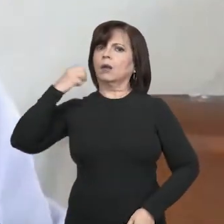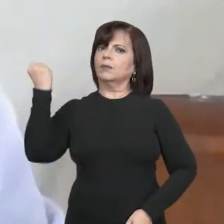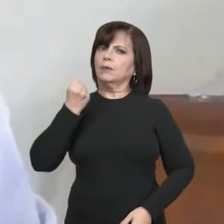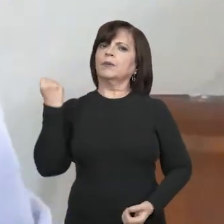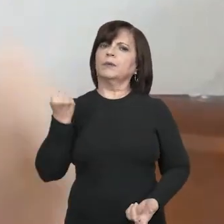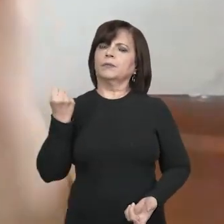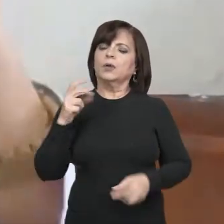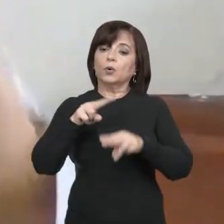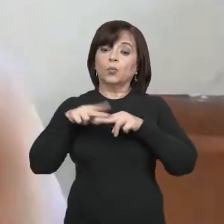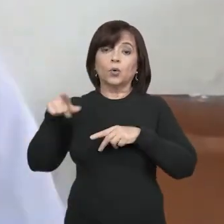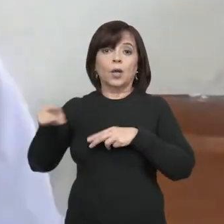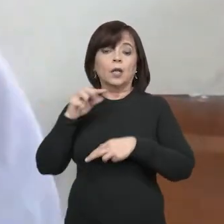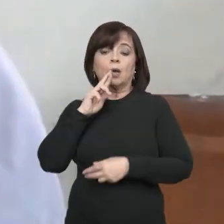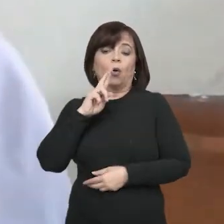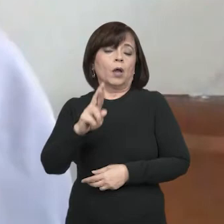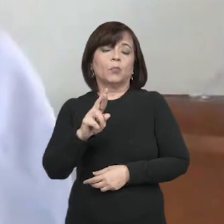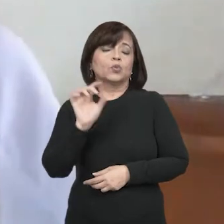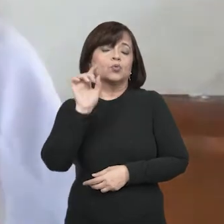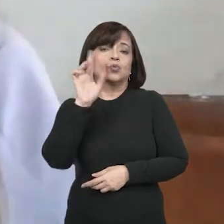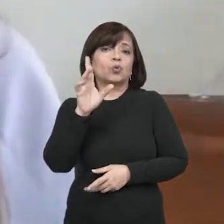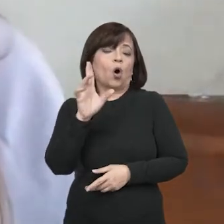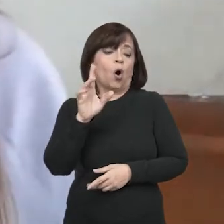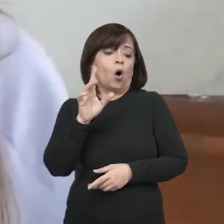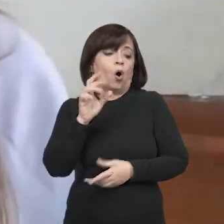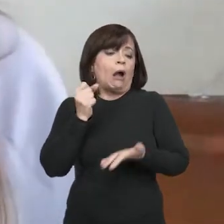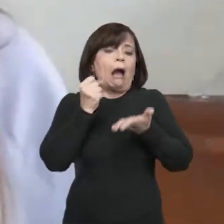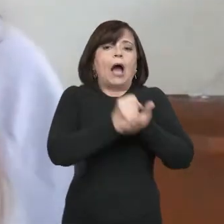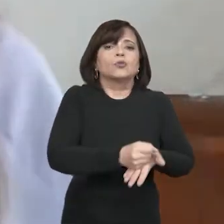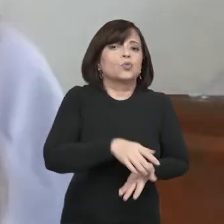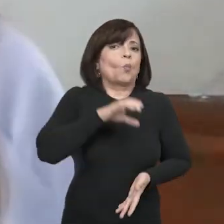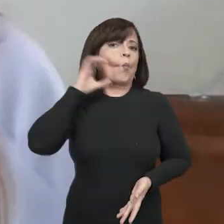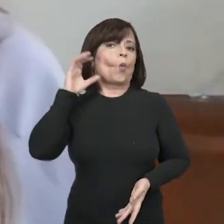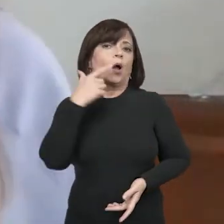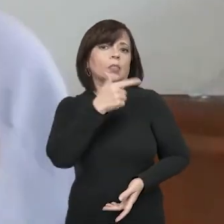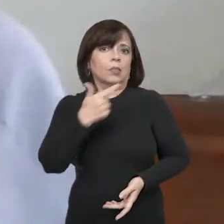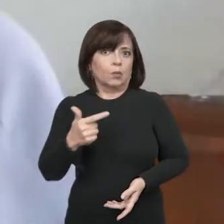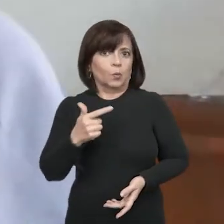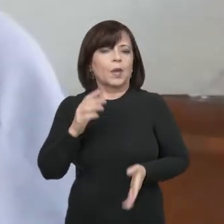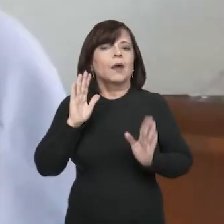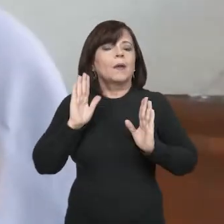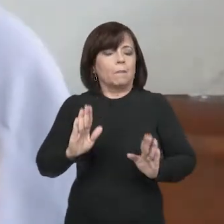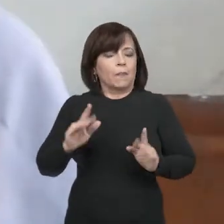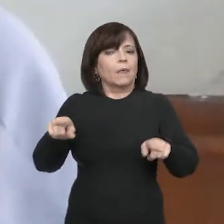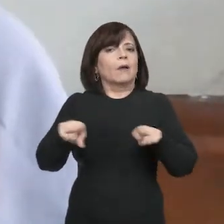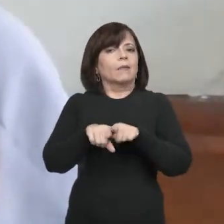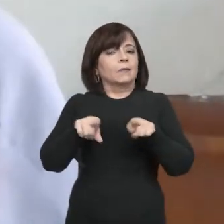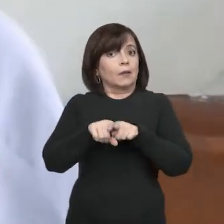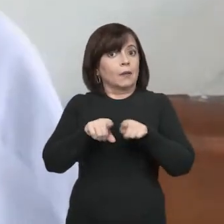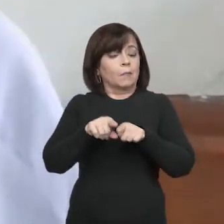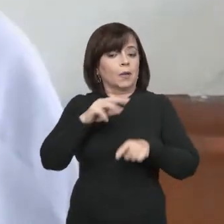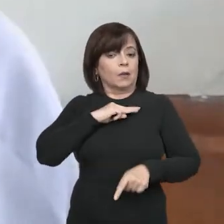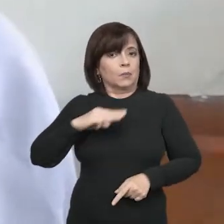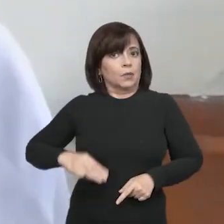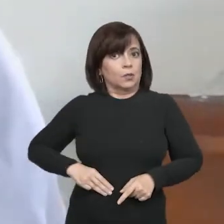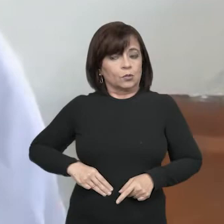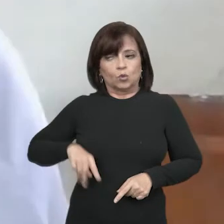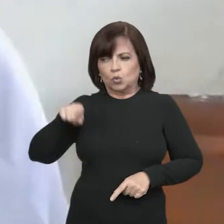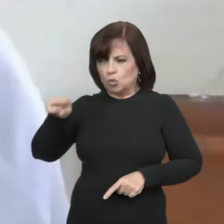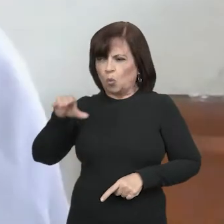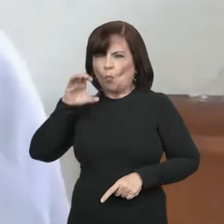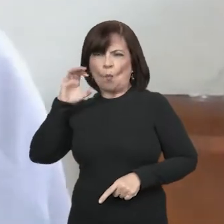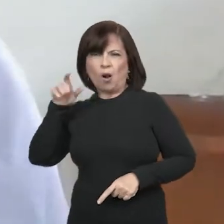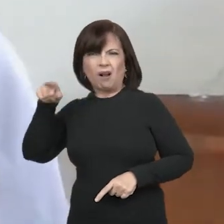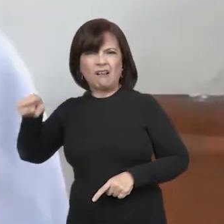sim, penalmente relevante, por isso que ela não respondeu apenas pela omissão de socorro, como tinha colocado o delegado no primeiro momento. O